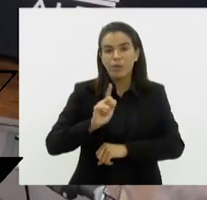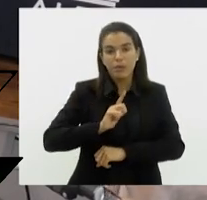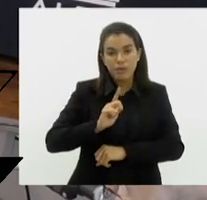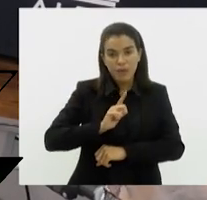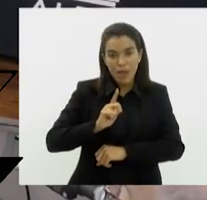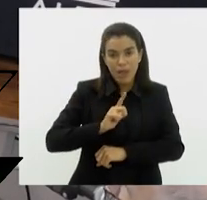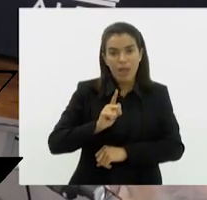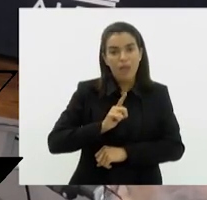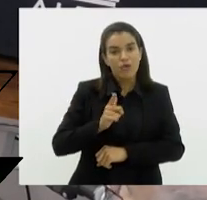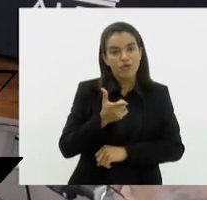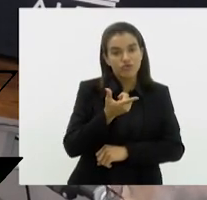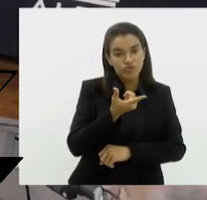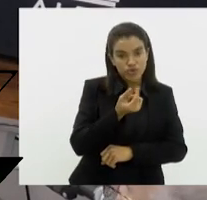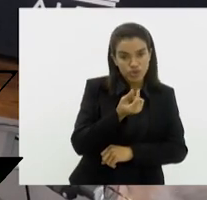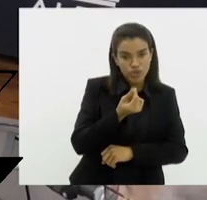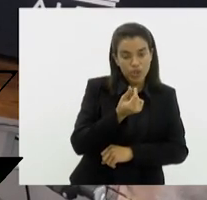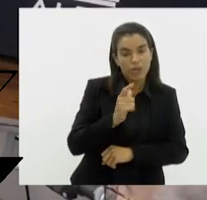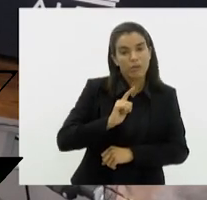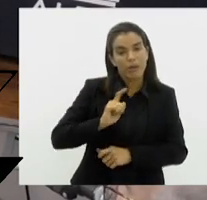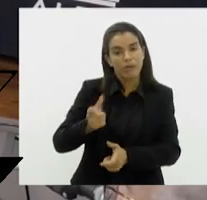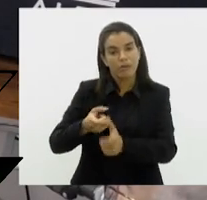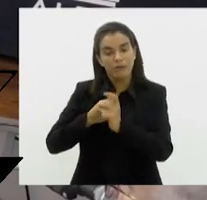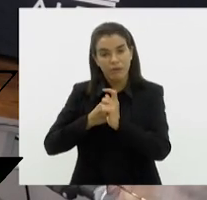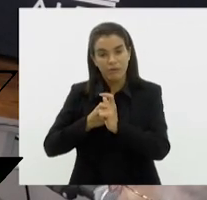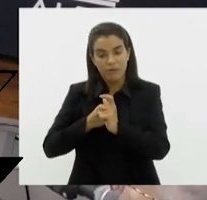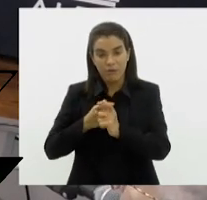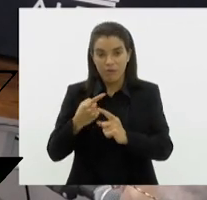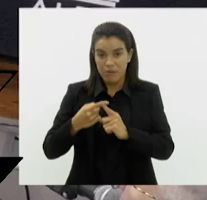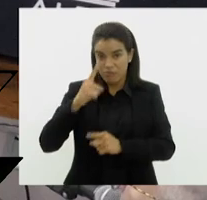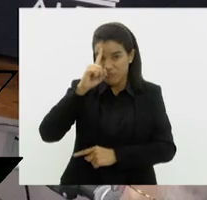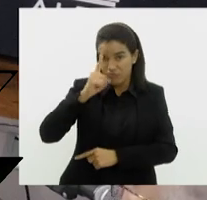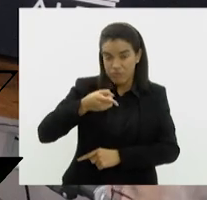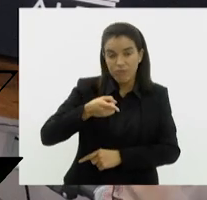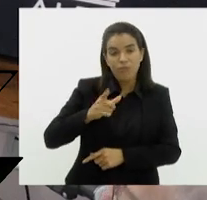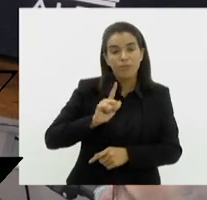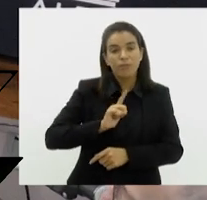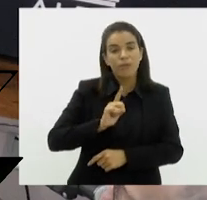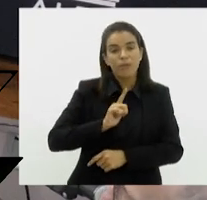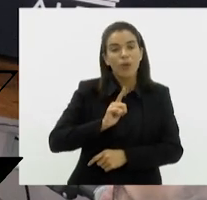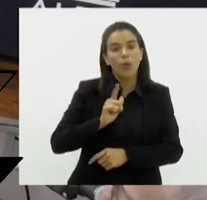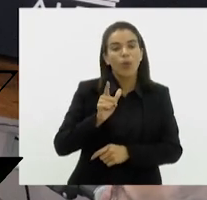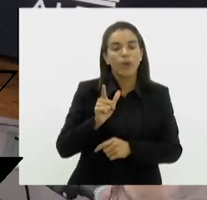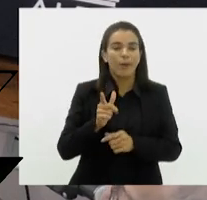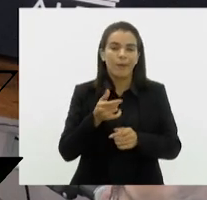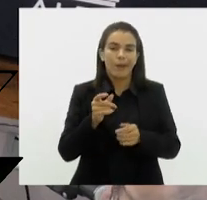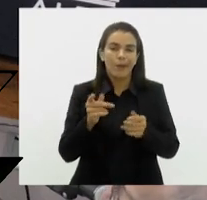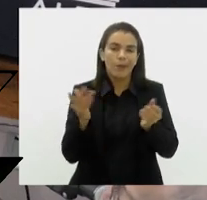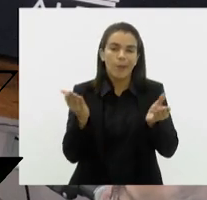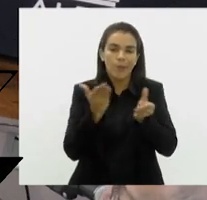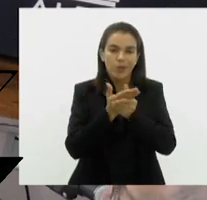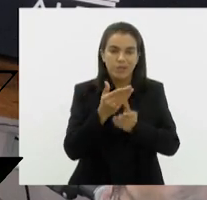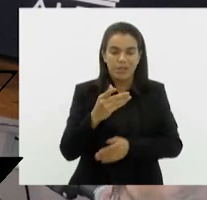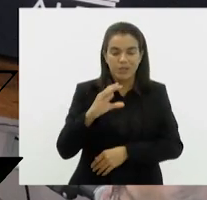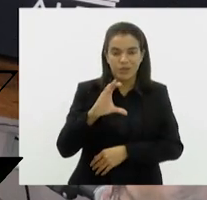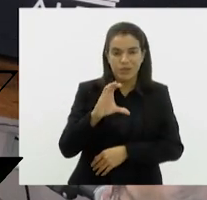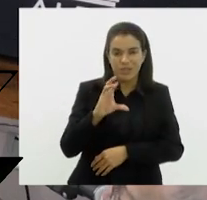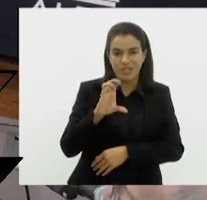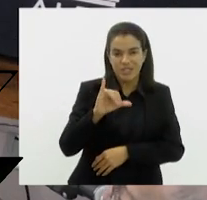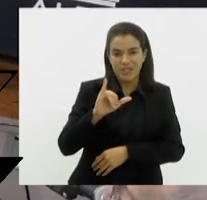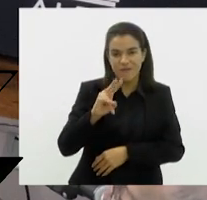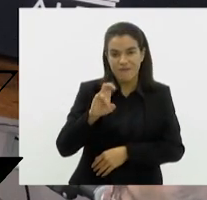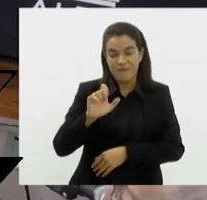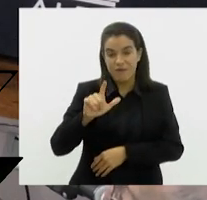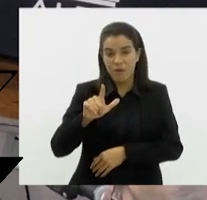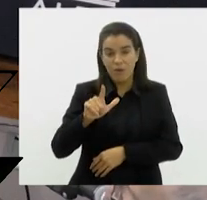o crédito e a dívida definida. Porque quando o precatório não está estabelecido, a prescrição intercorrente do Código de Processo Civil fala que se o processo ficar inerte